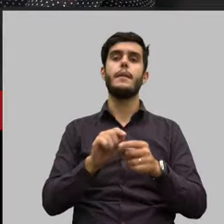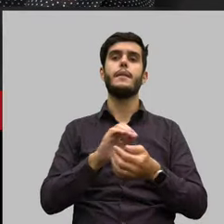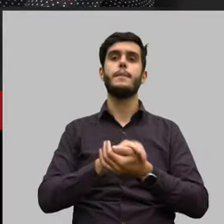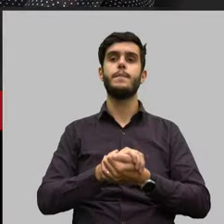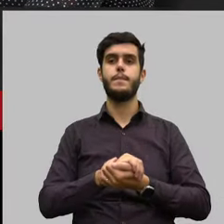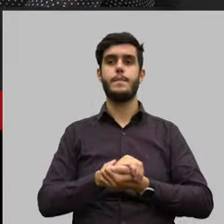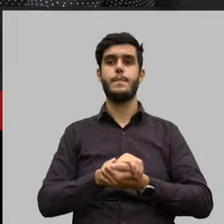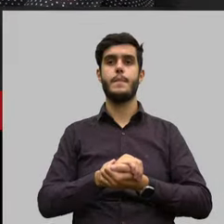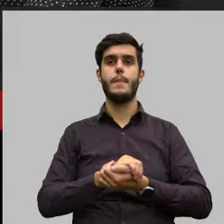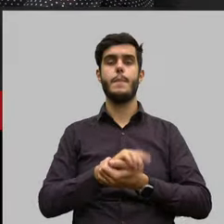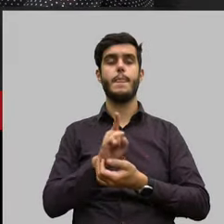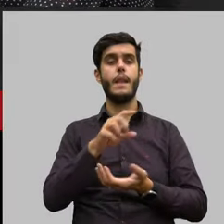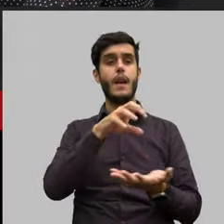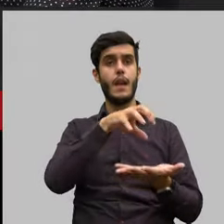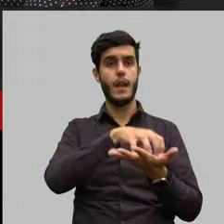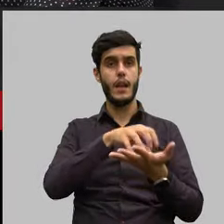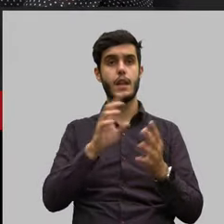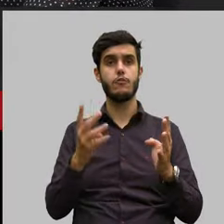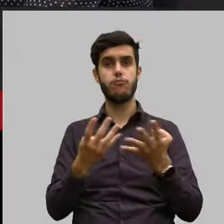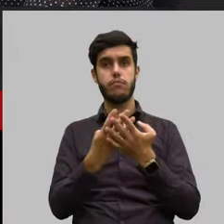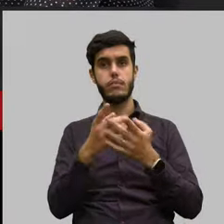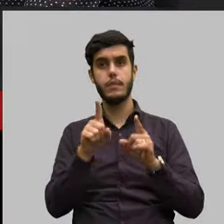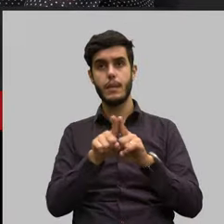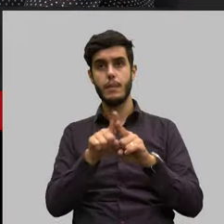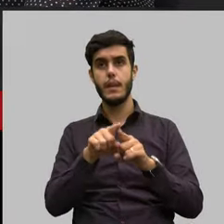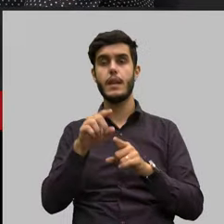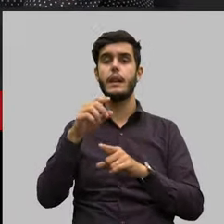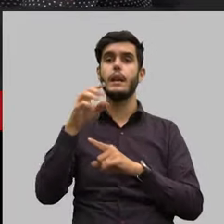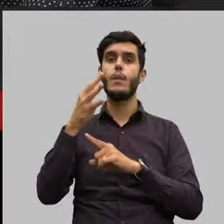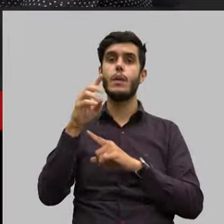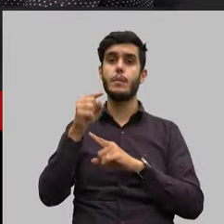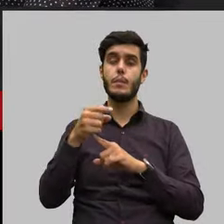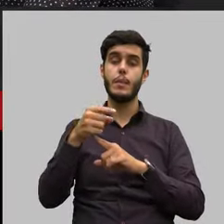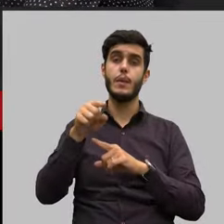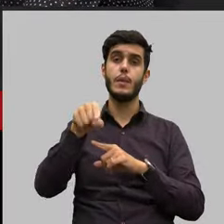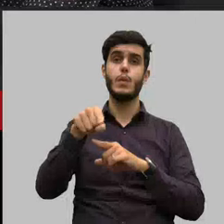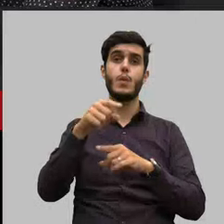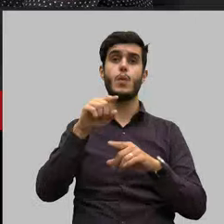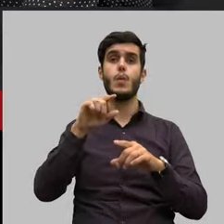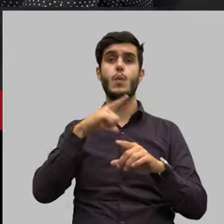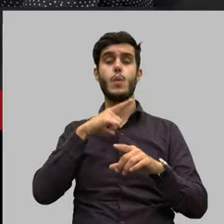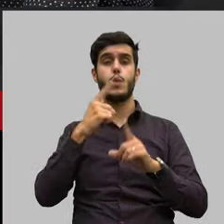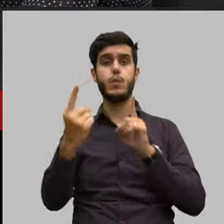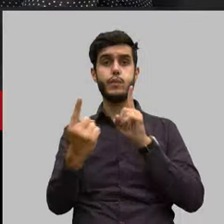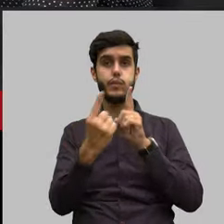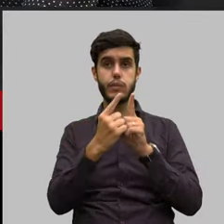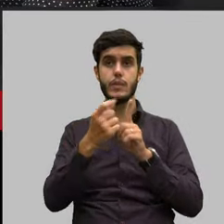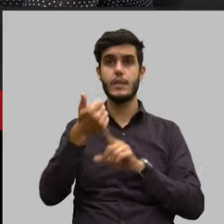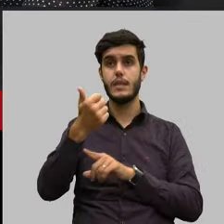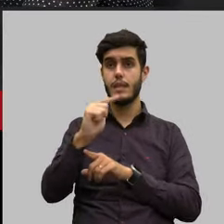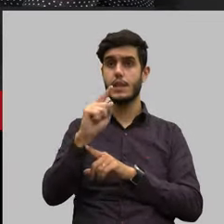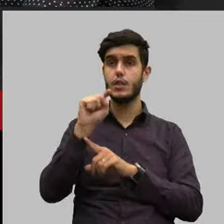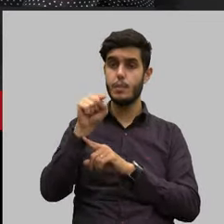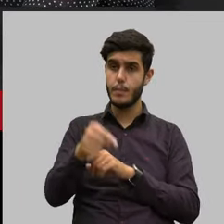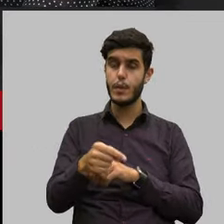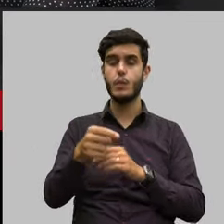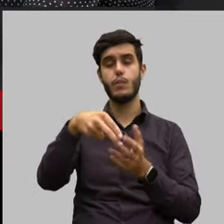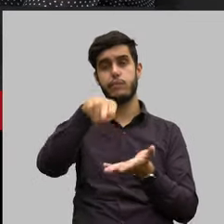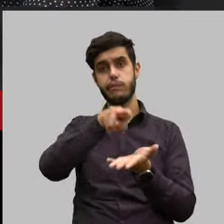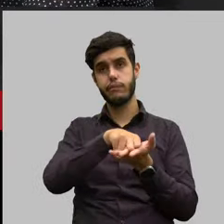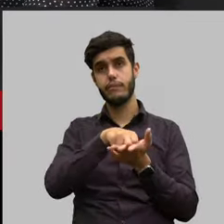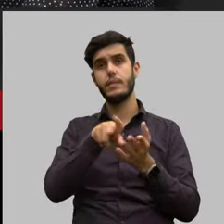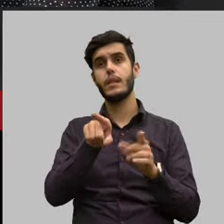contratada mais de 460.000 consultas mais de 4 milhões de exames e mais de 17.000 mais de 17.000 internações